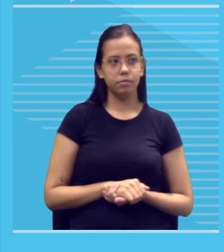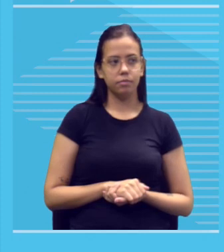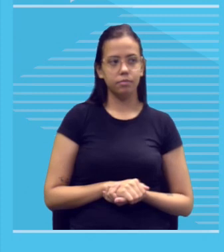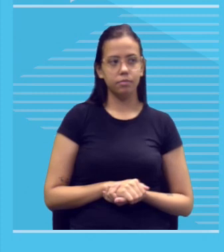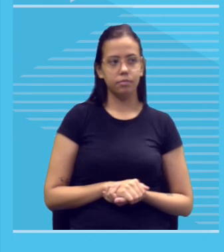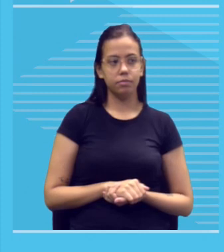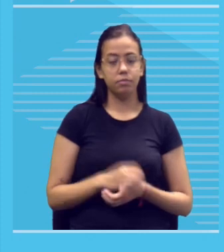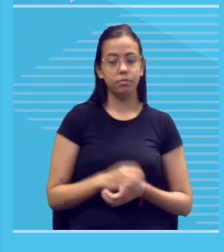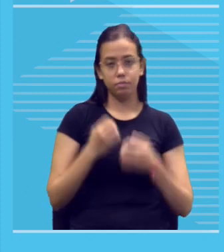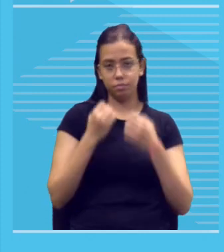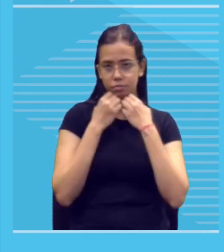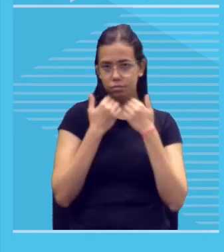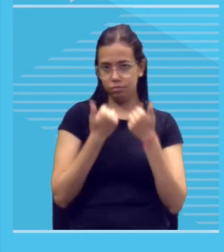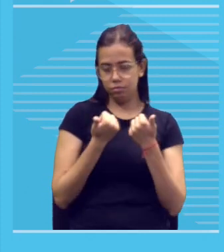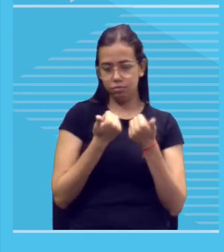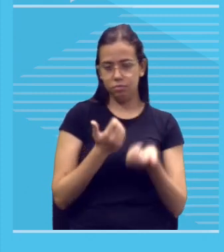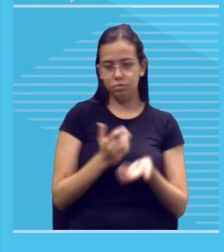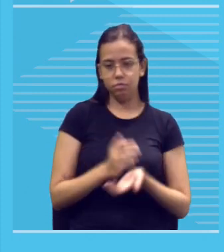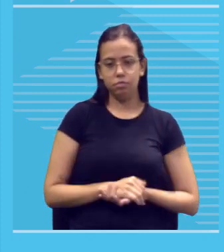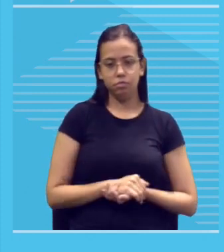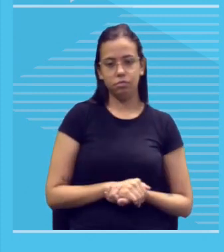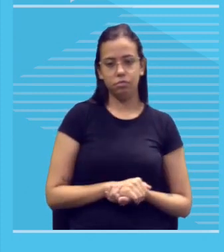tudo bem até aí